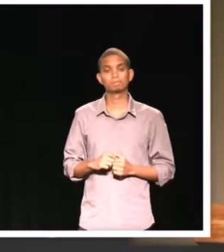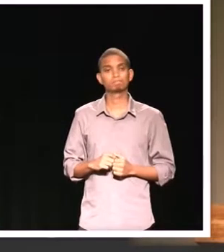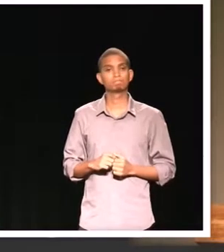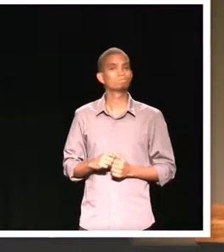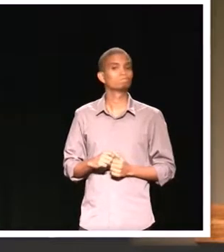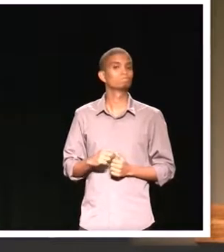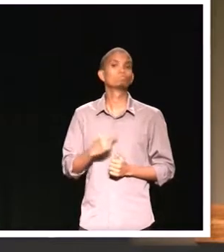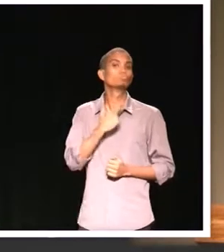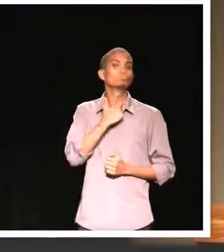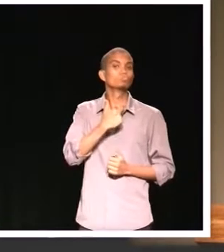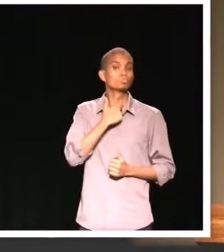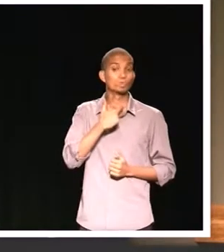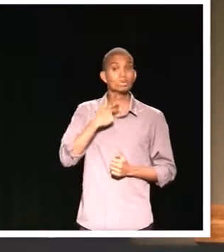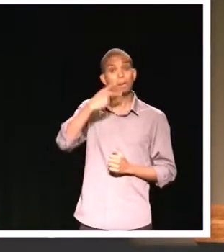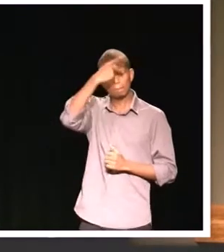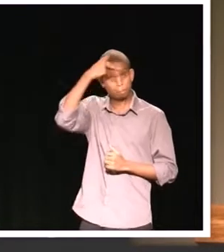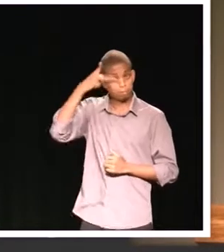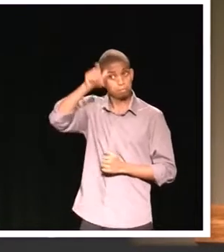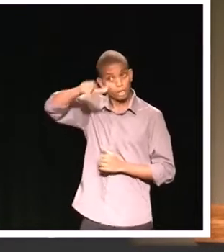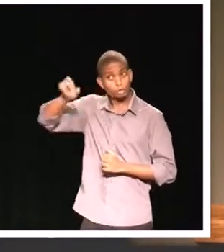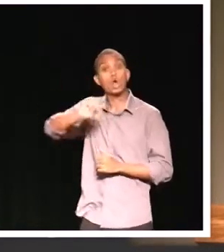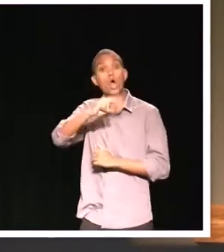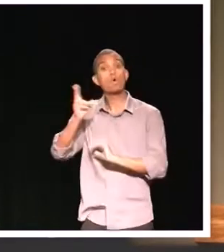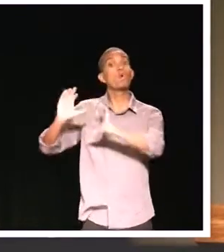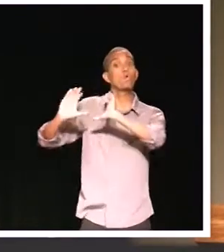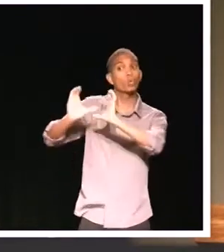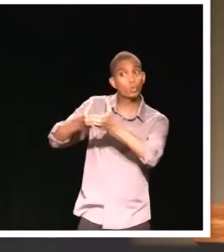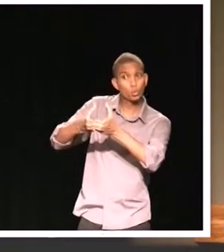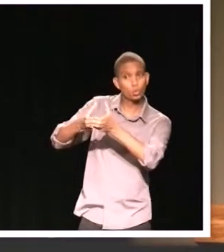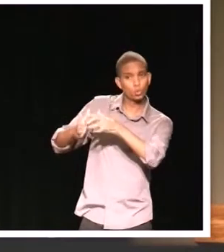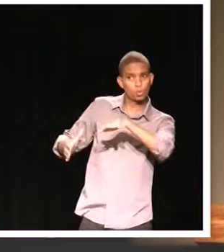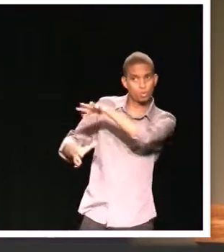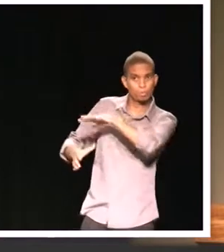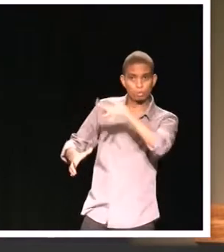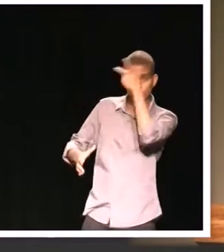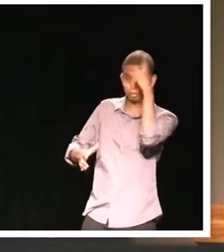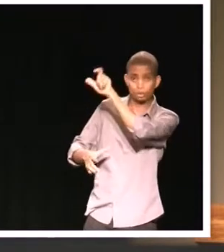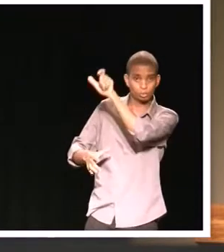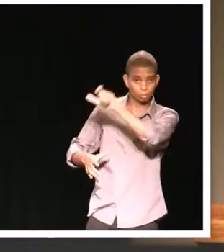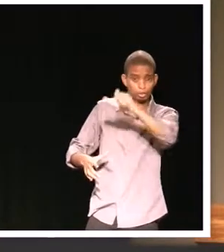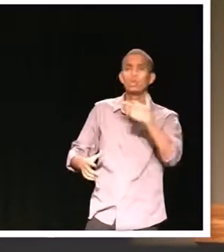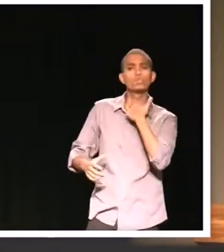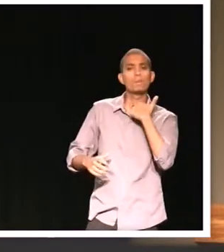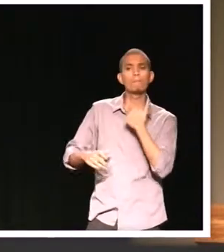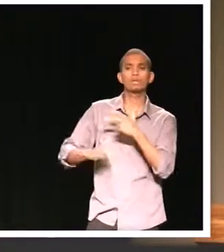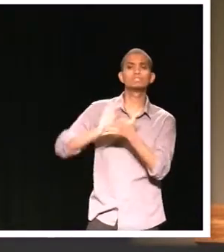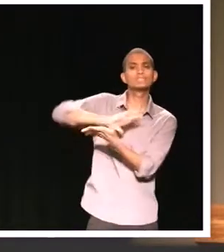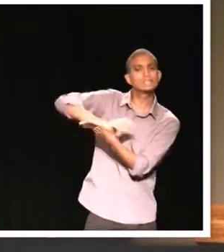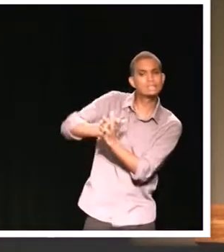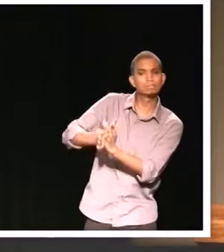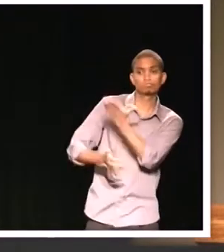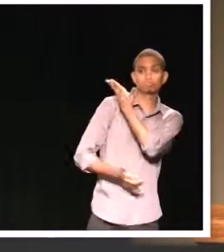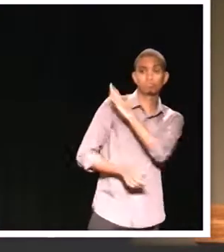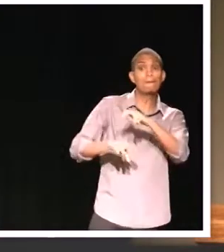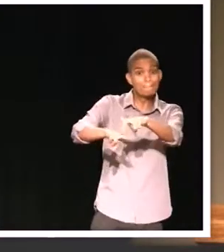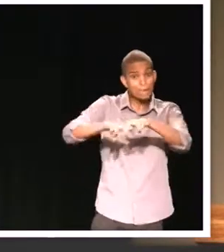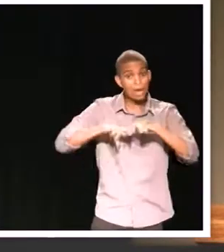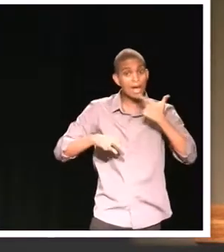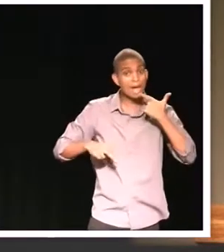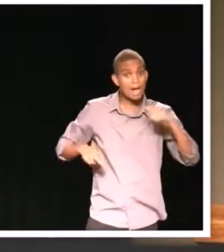possível que pessoas ou grupos de pessoas sejam discriminadas em função da língua que